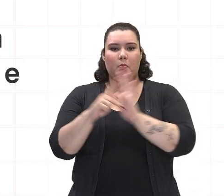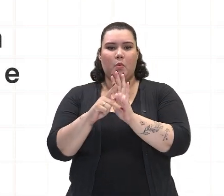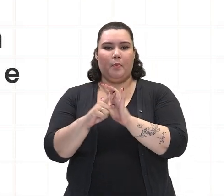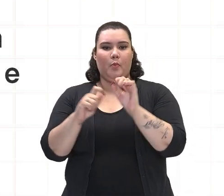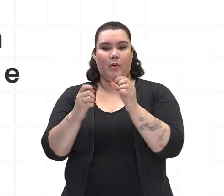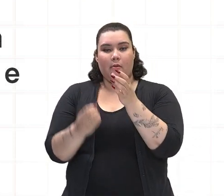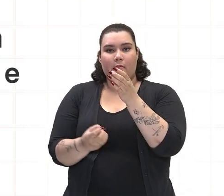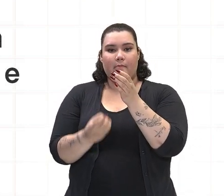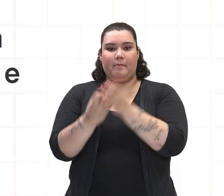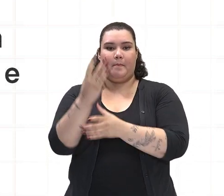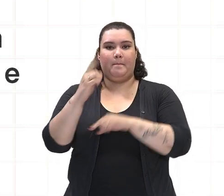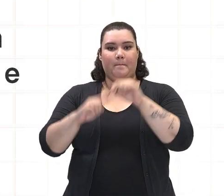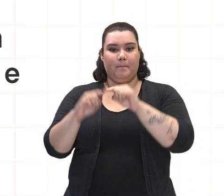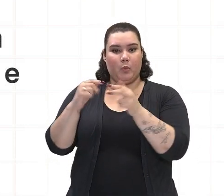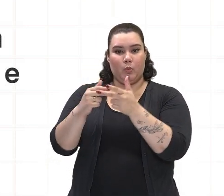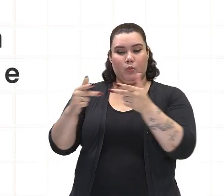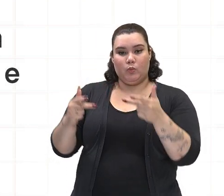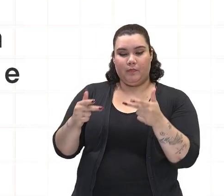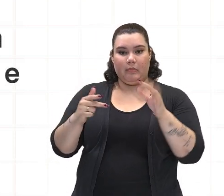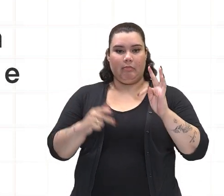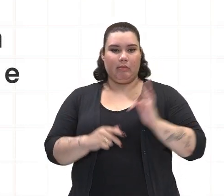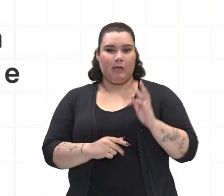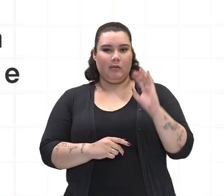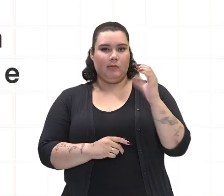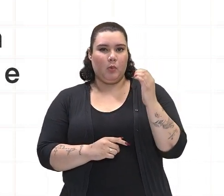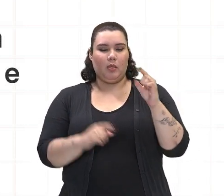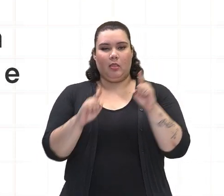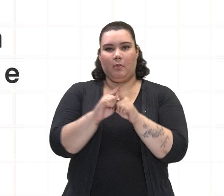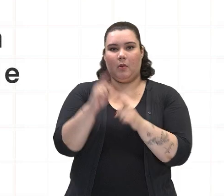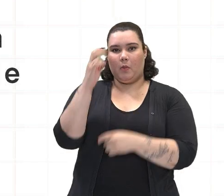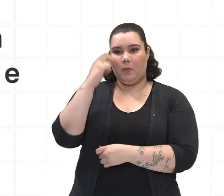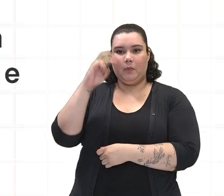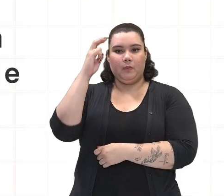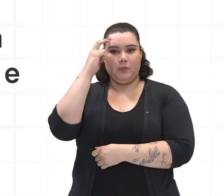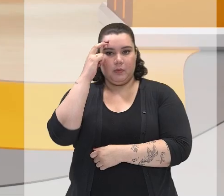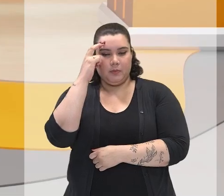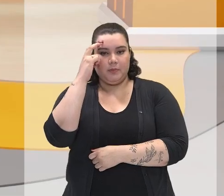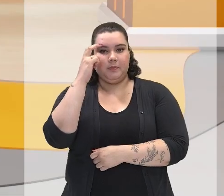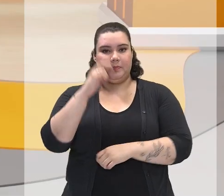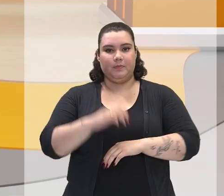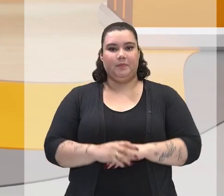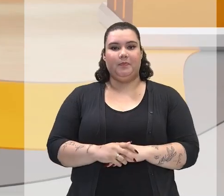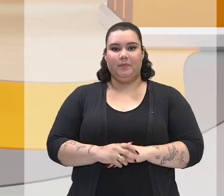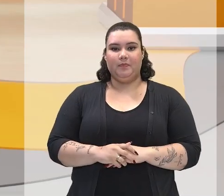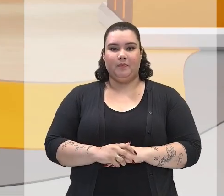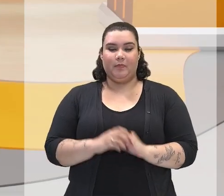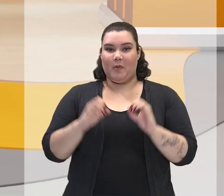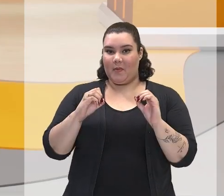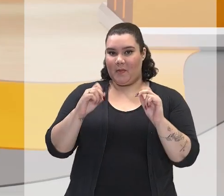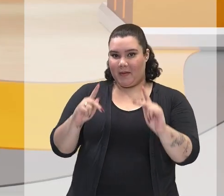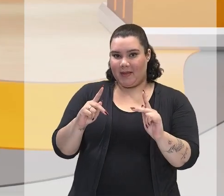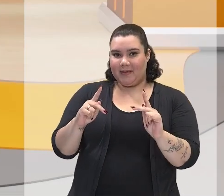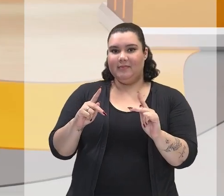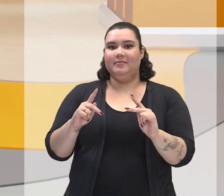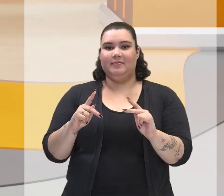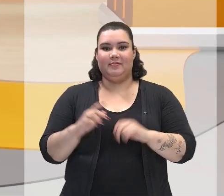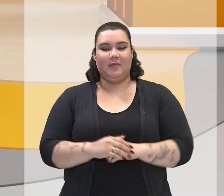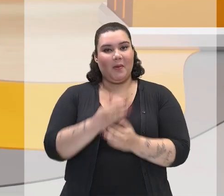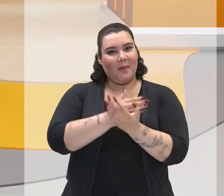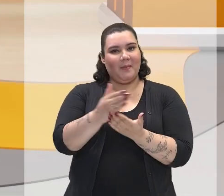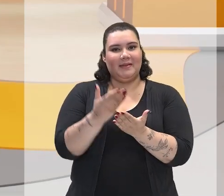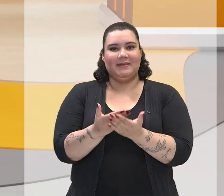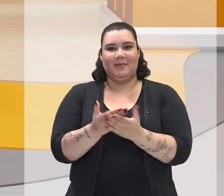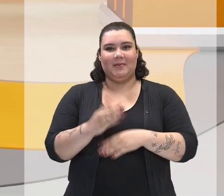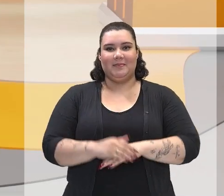na produção, produtos técnicos, científicos e culturais. Então, meus queridos,